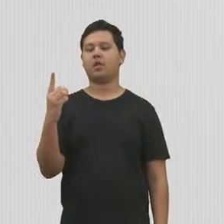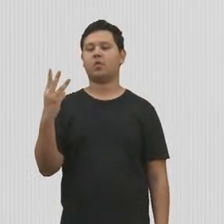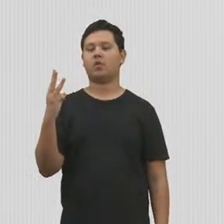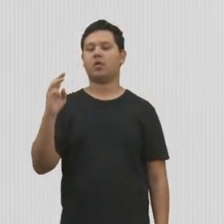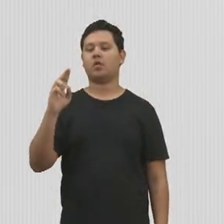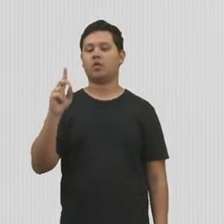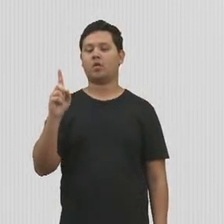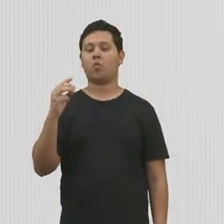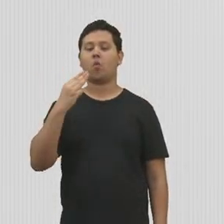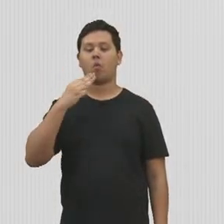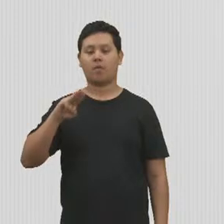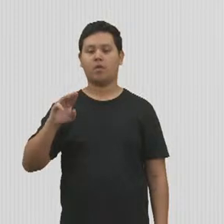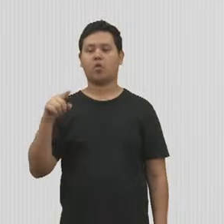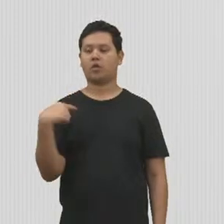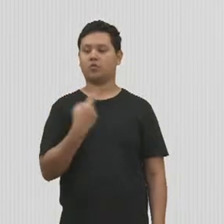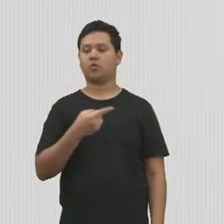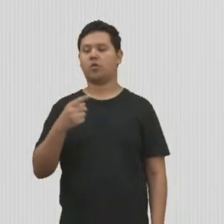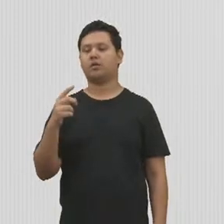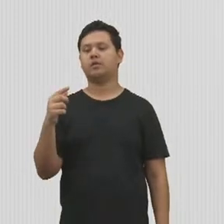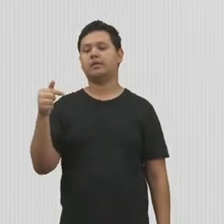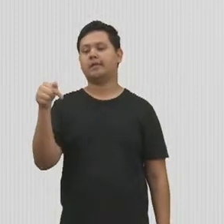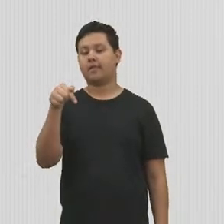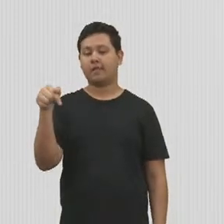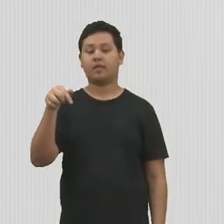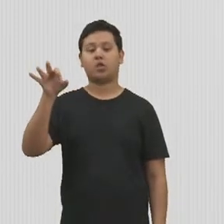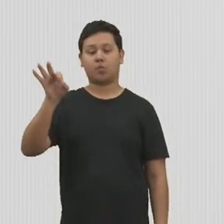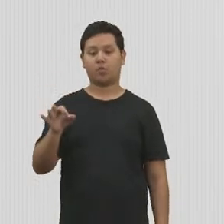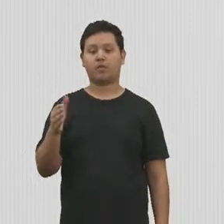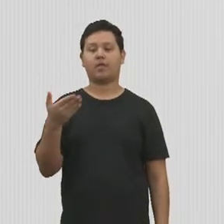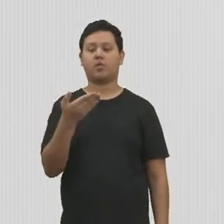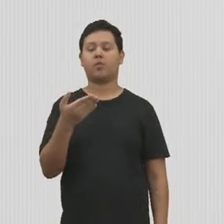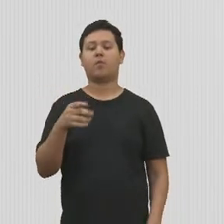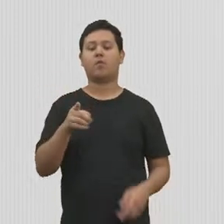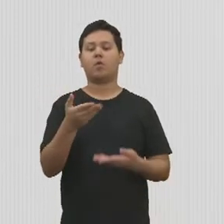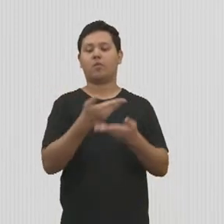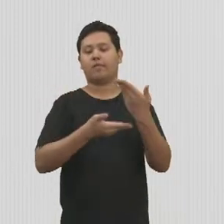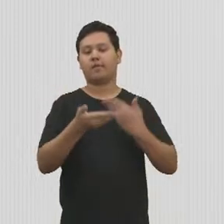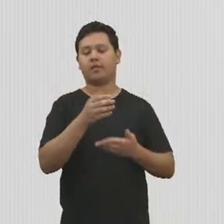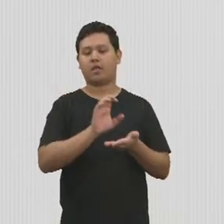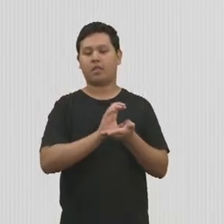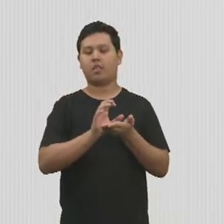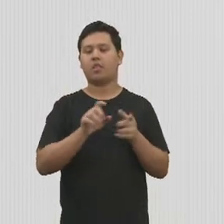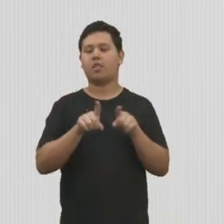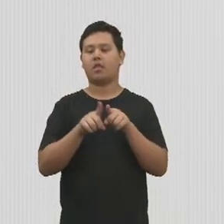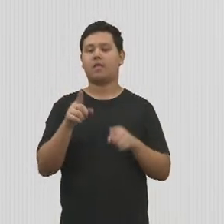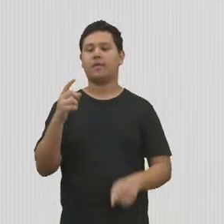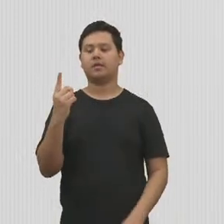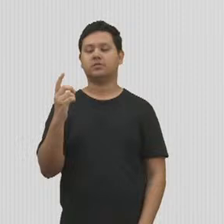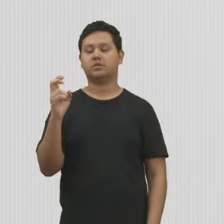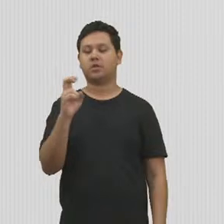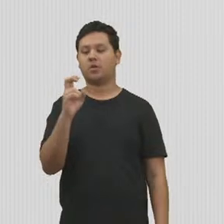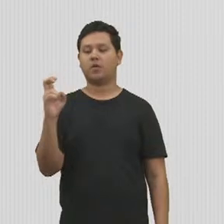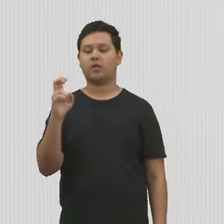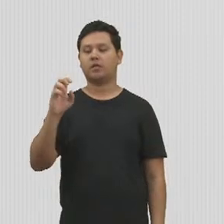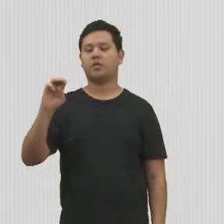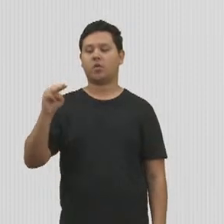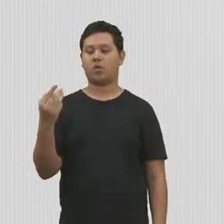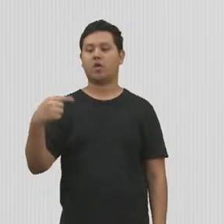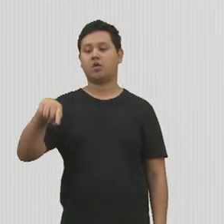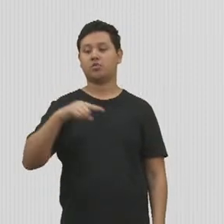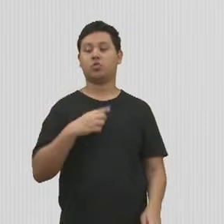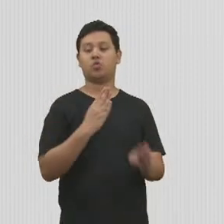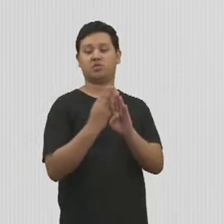arrecadamos 102, 77%. Transferências de capital, 155 e arrecadamos